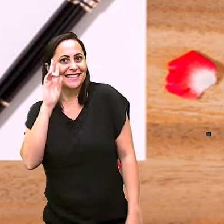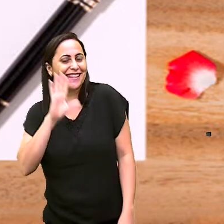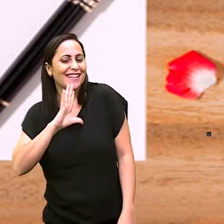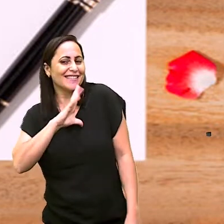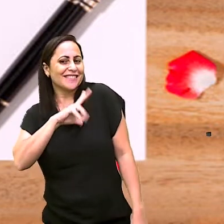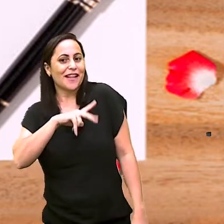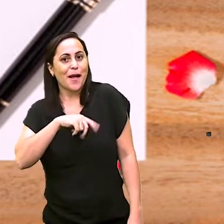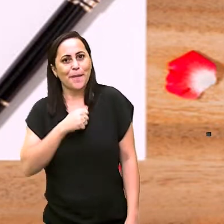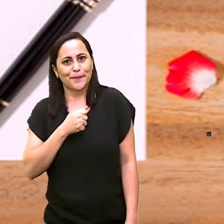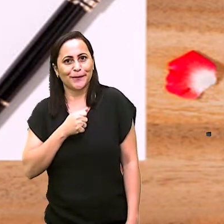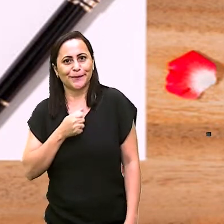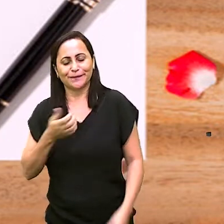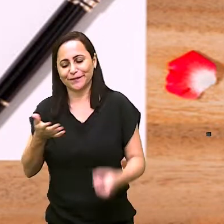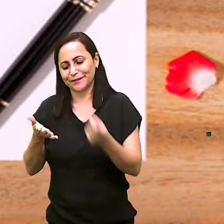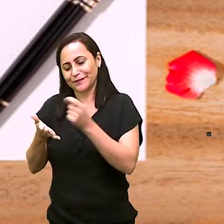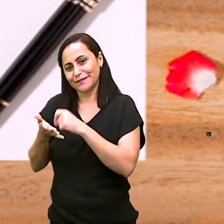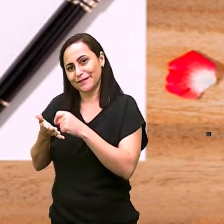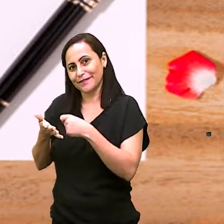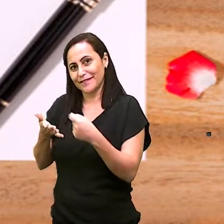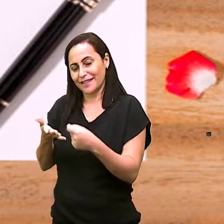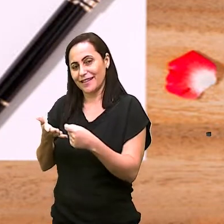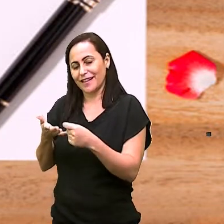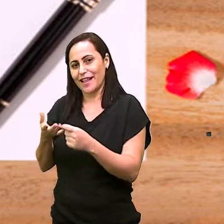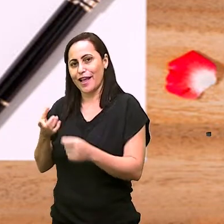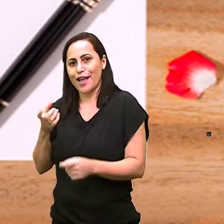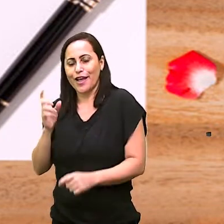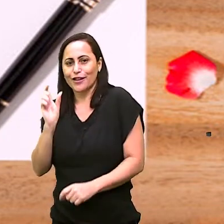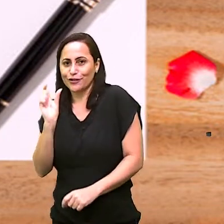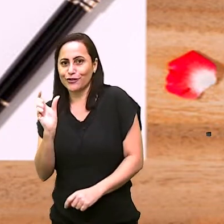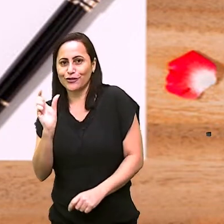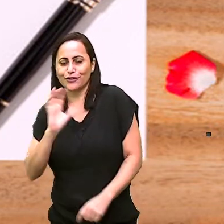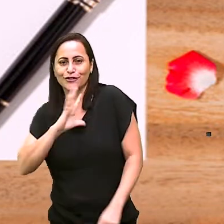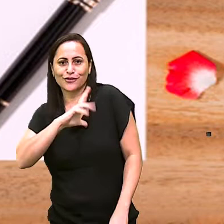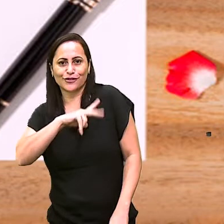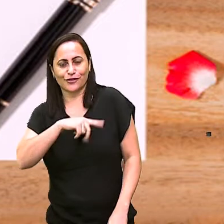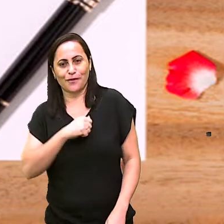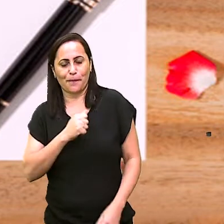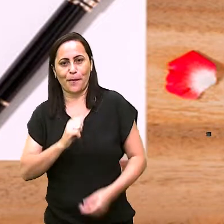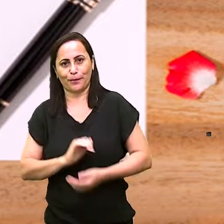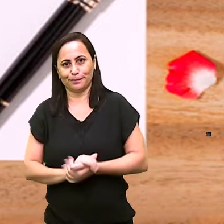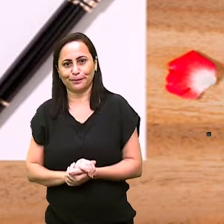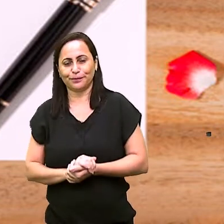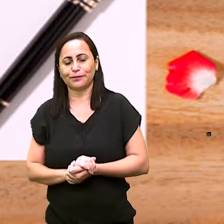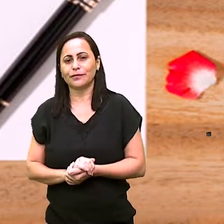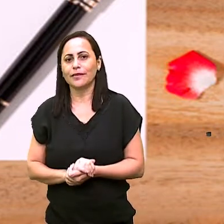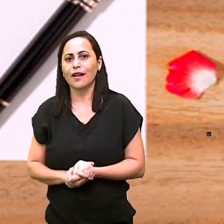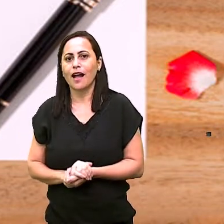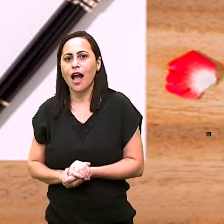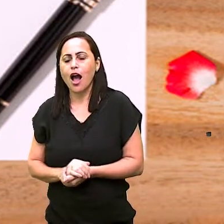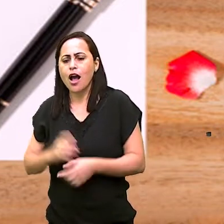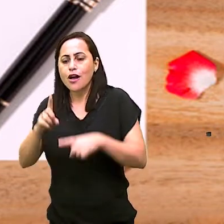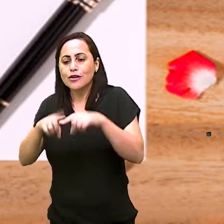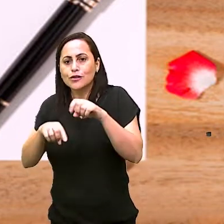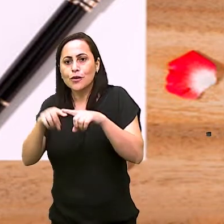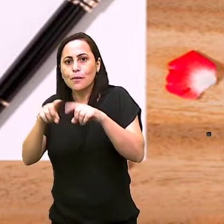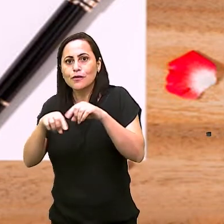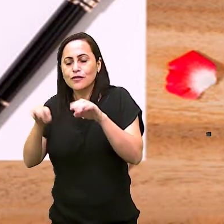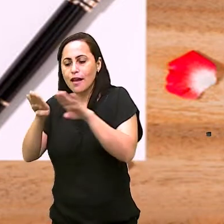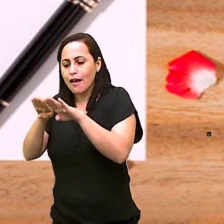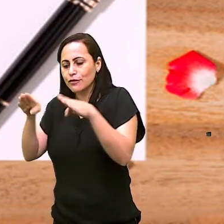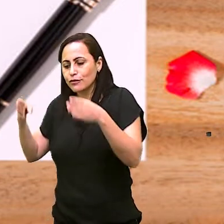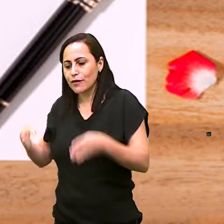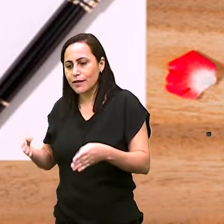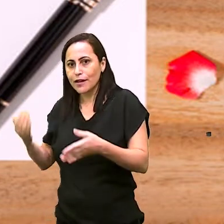O Bilhete do Amor de Elias José. Logo que colocou os objetos embaixo da carteira, Pitu encontrou